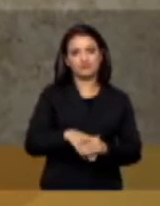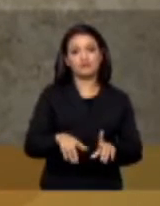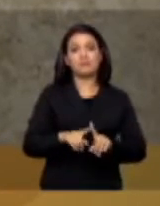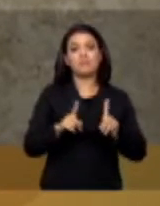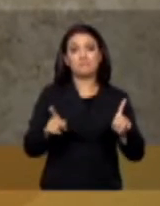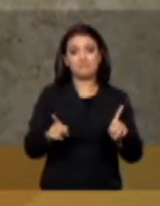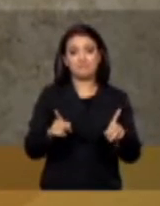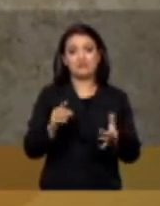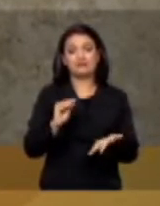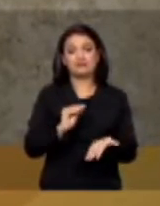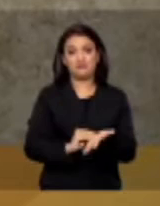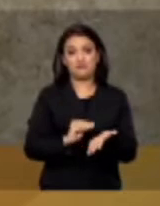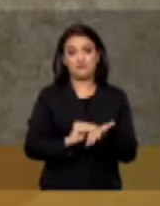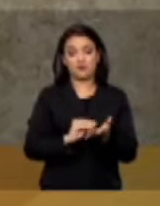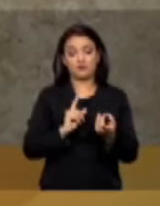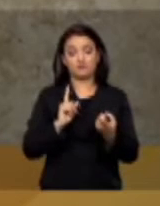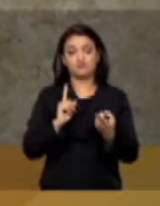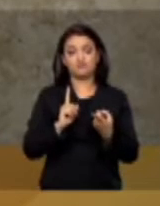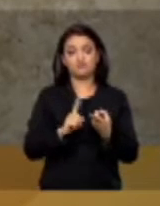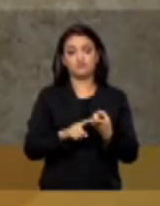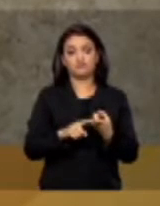ainda temos remanescentes